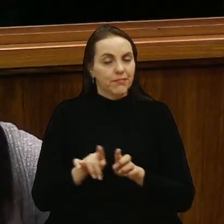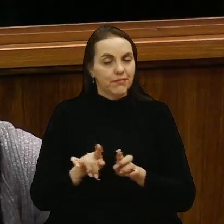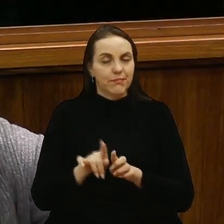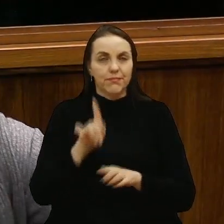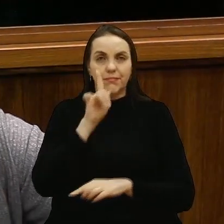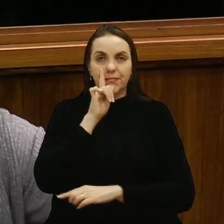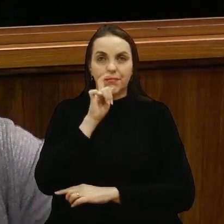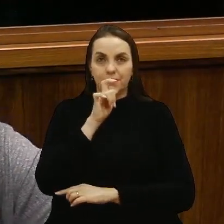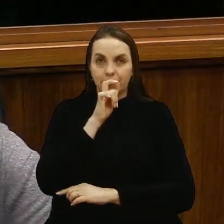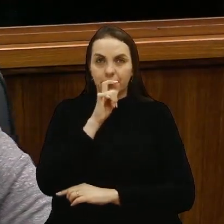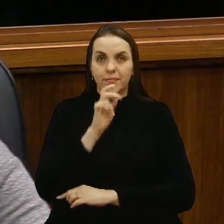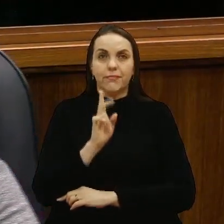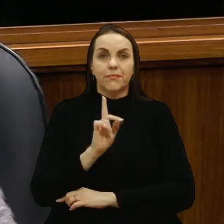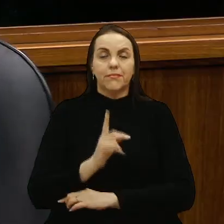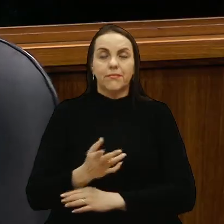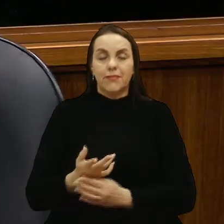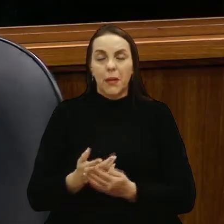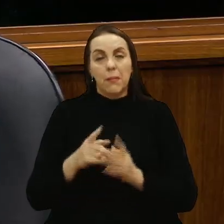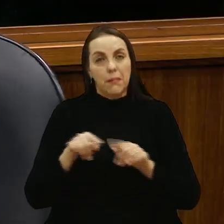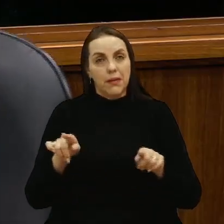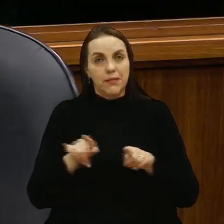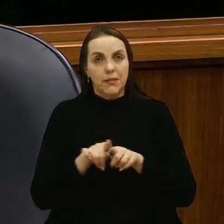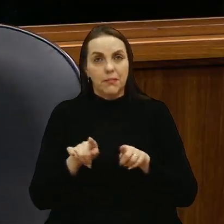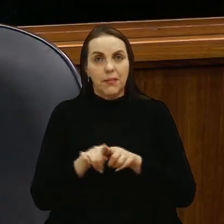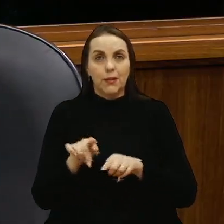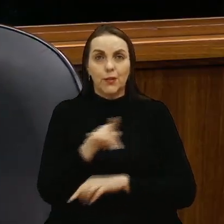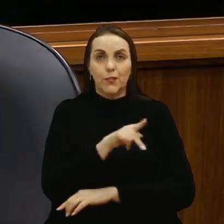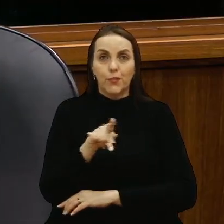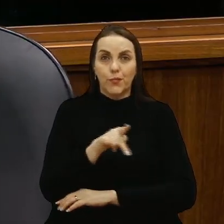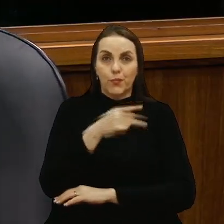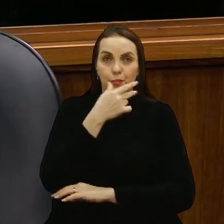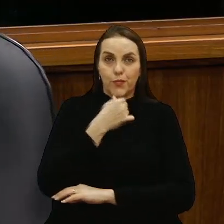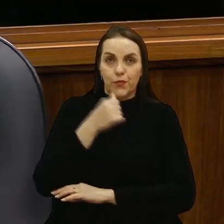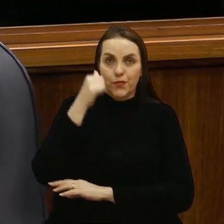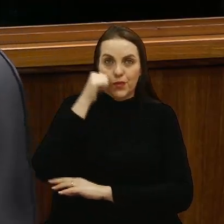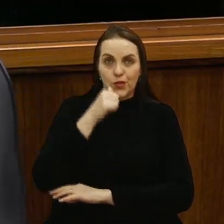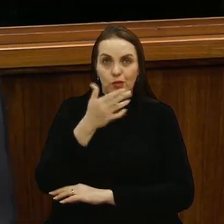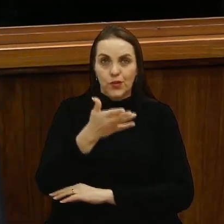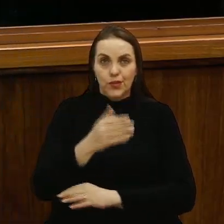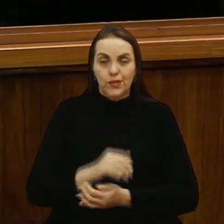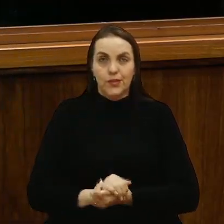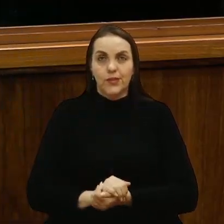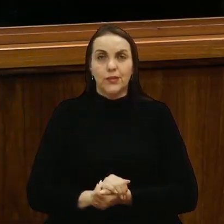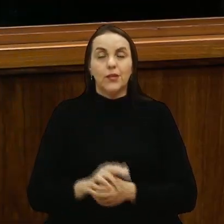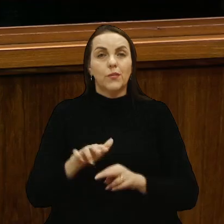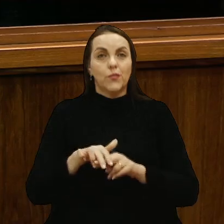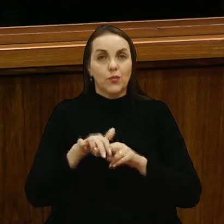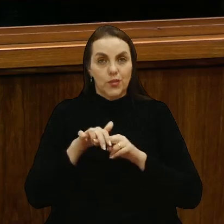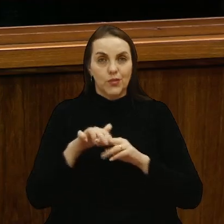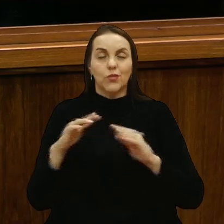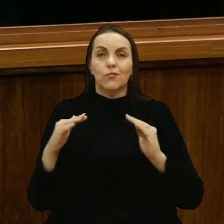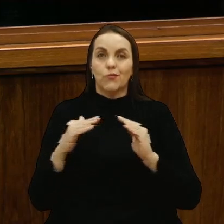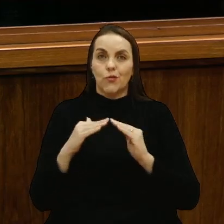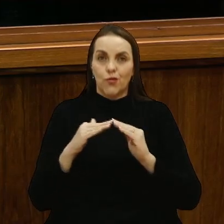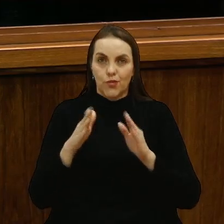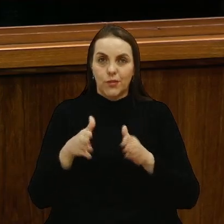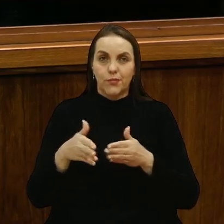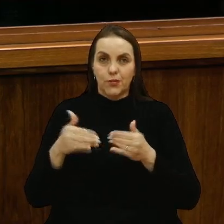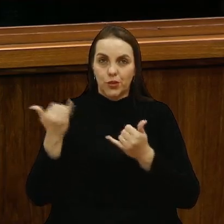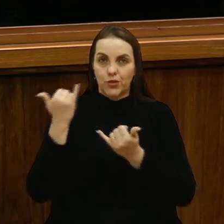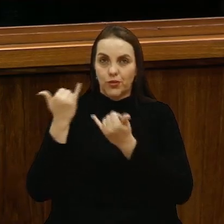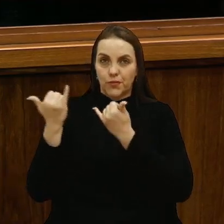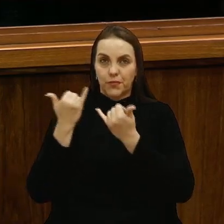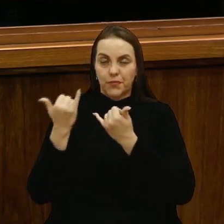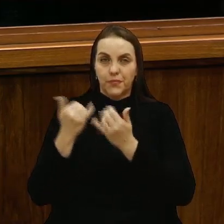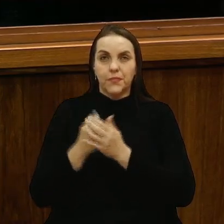as nossas mães, mas também os nossos professores e as nossas professoras. Por isso que sou favorável a esse pedido de